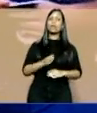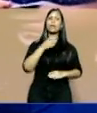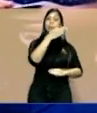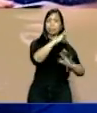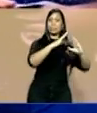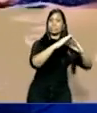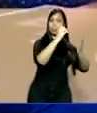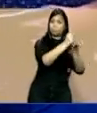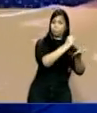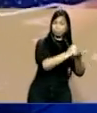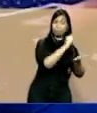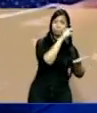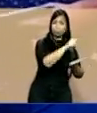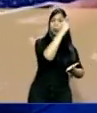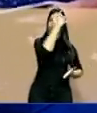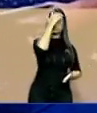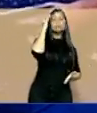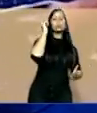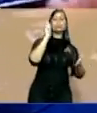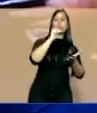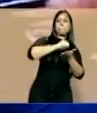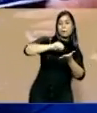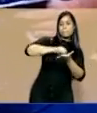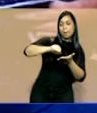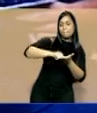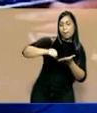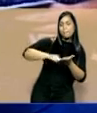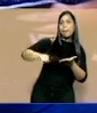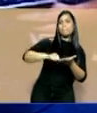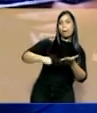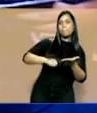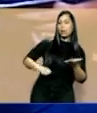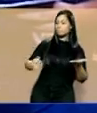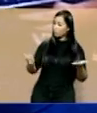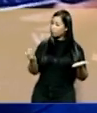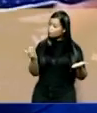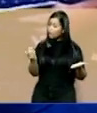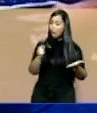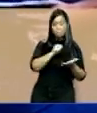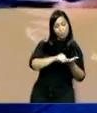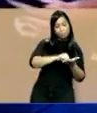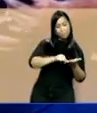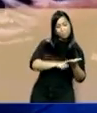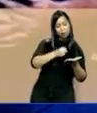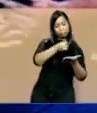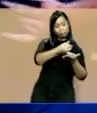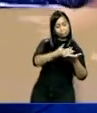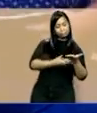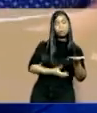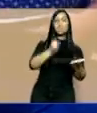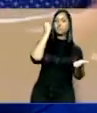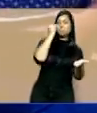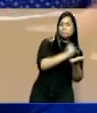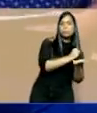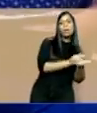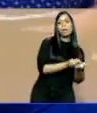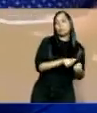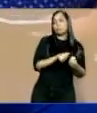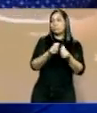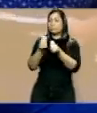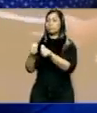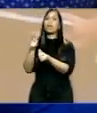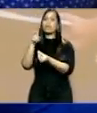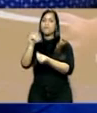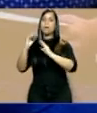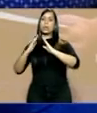o cartório, uma pessoa que tem fé pública que vai relatar esse ocorrido e para depois você procurar a justiça. O